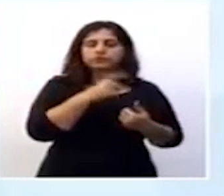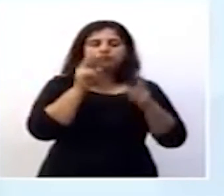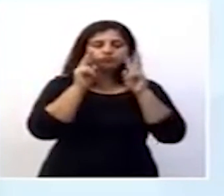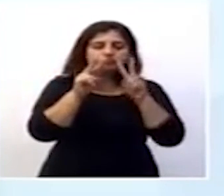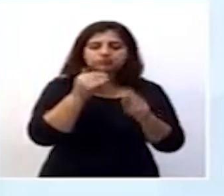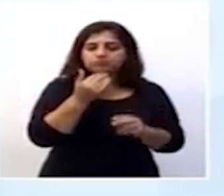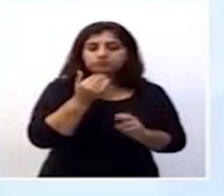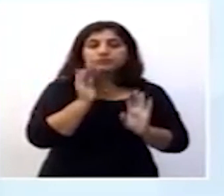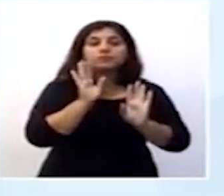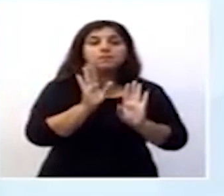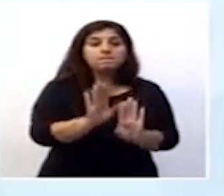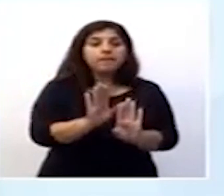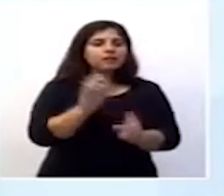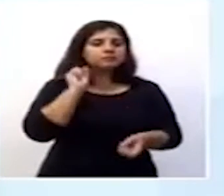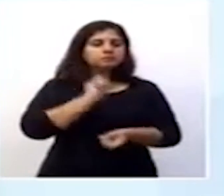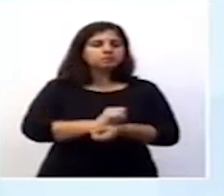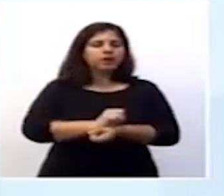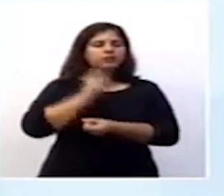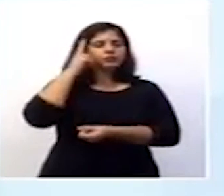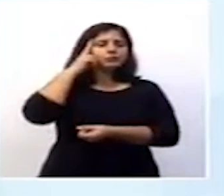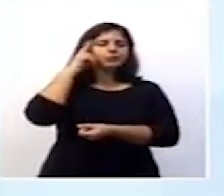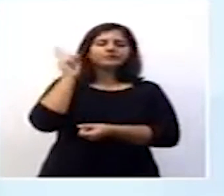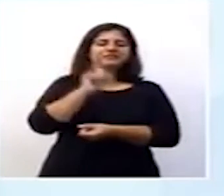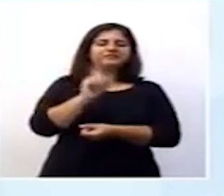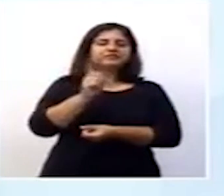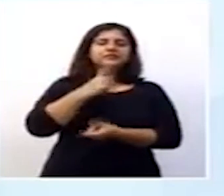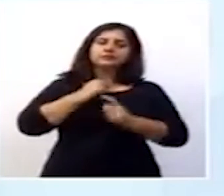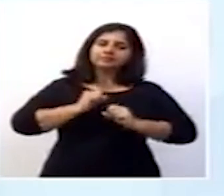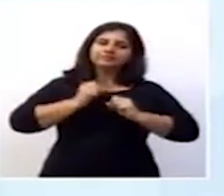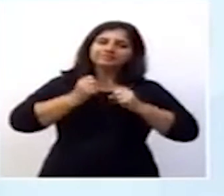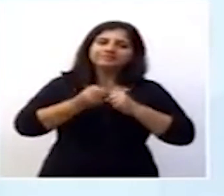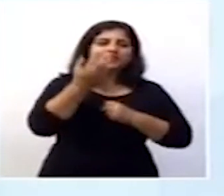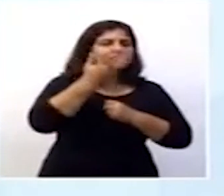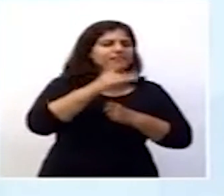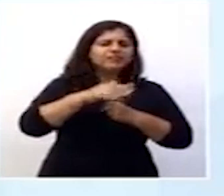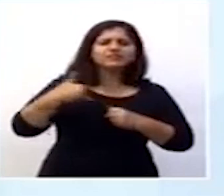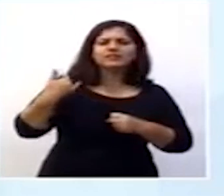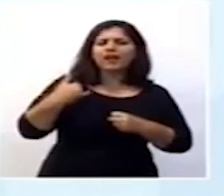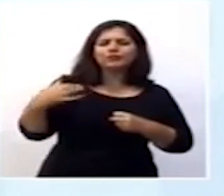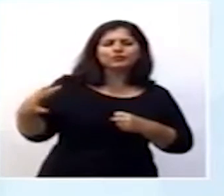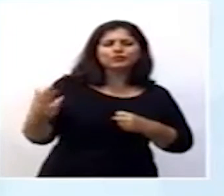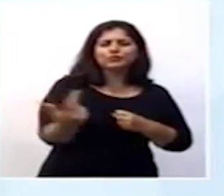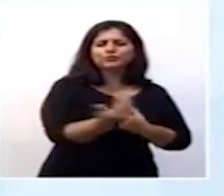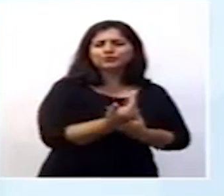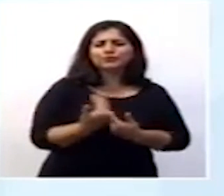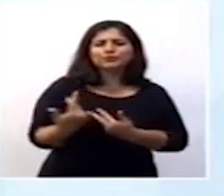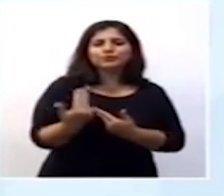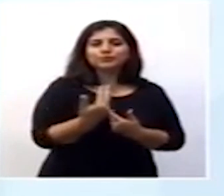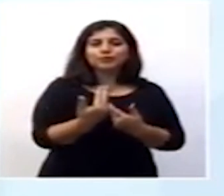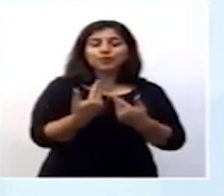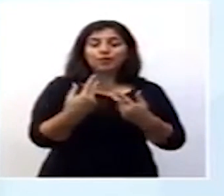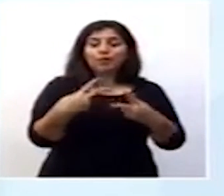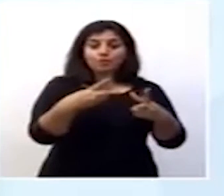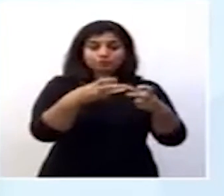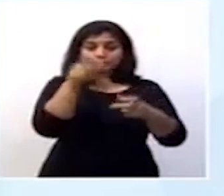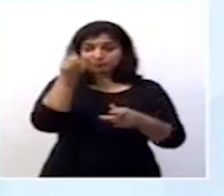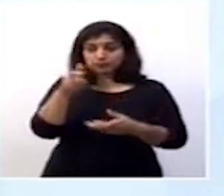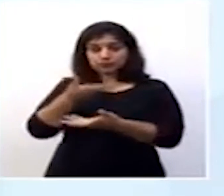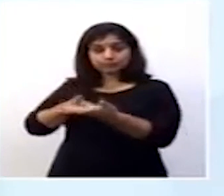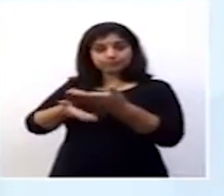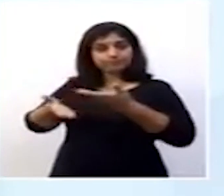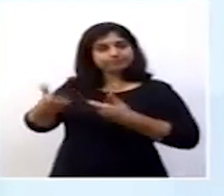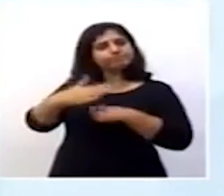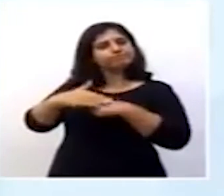mundo, não desiste dos seus sonhos e mostra às crianças de todas as idades que o reconhecimento do outro e a